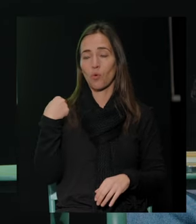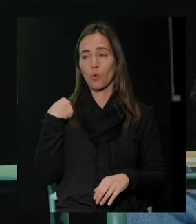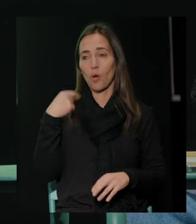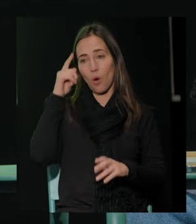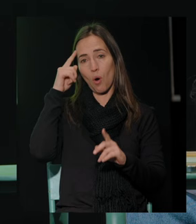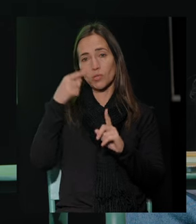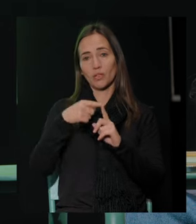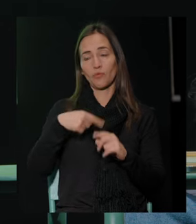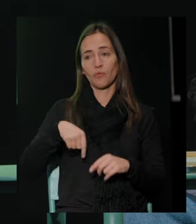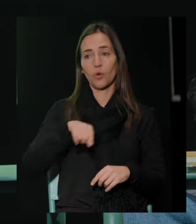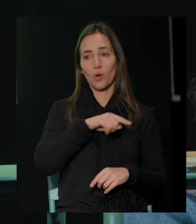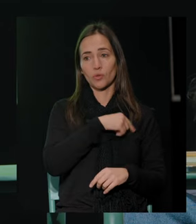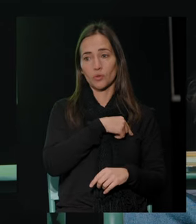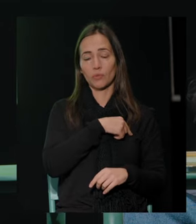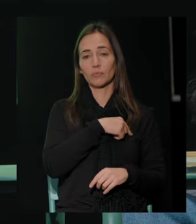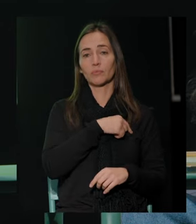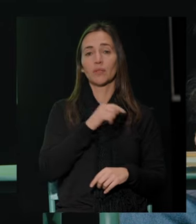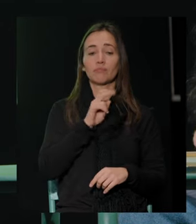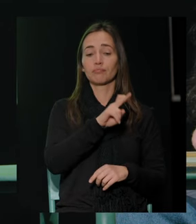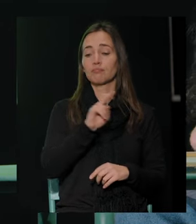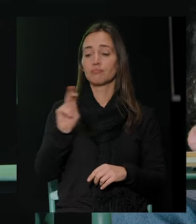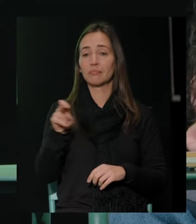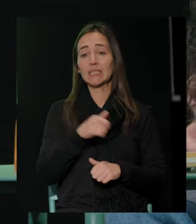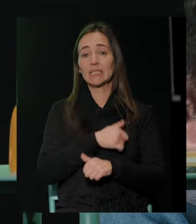propósito era precisamente ir às duas cidades